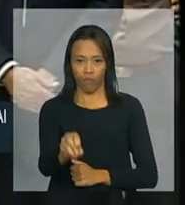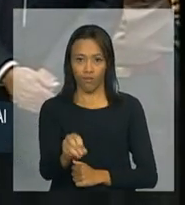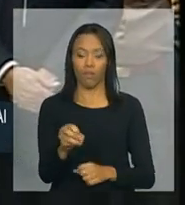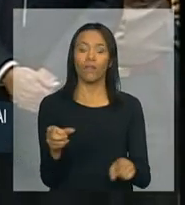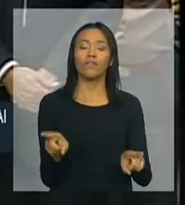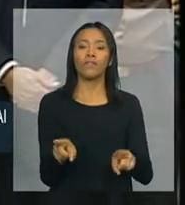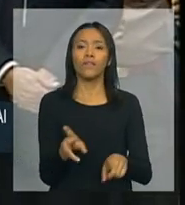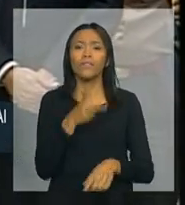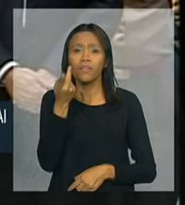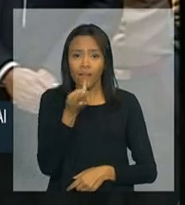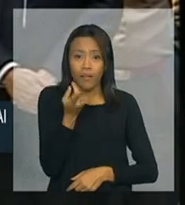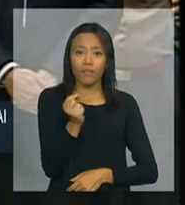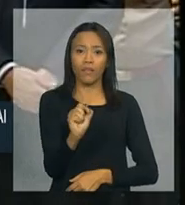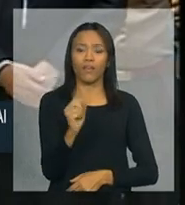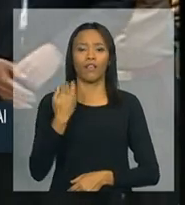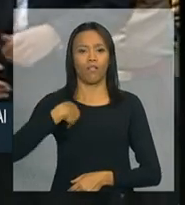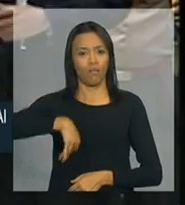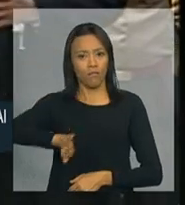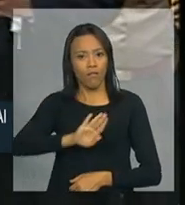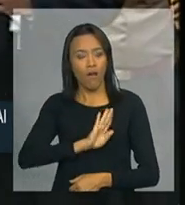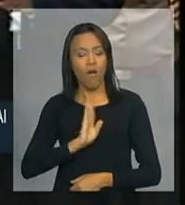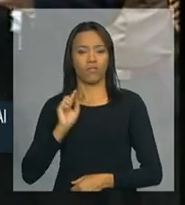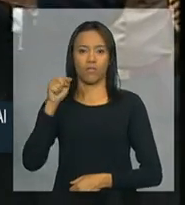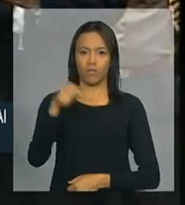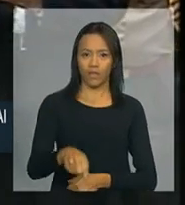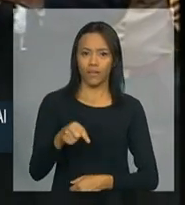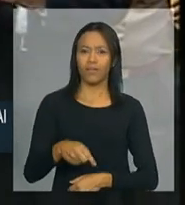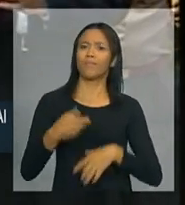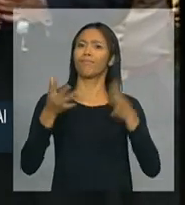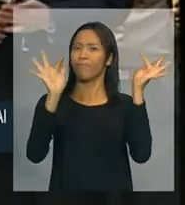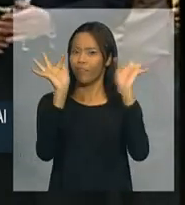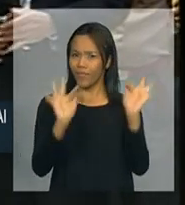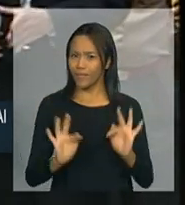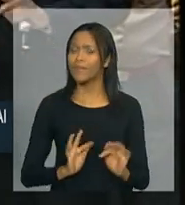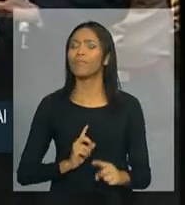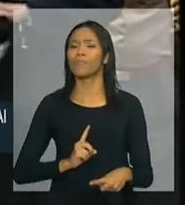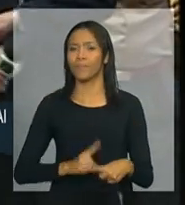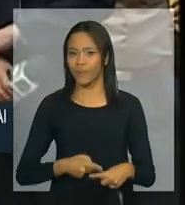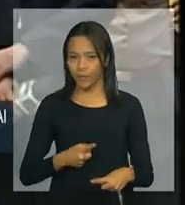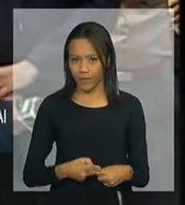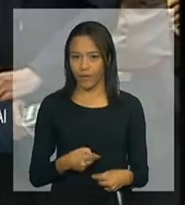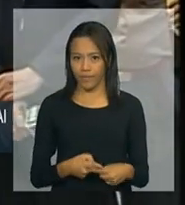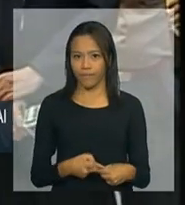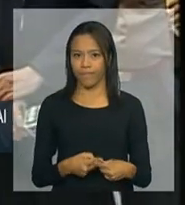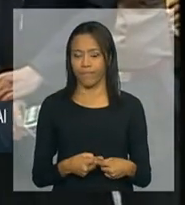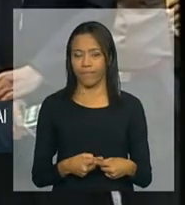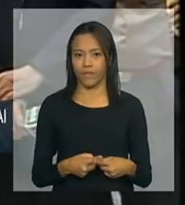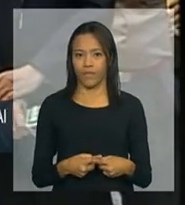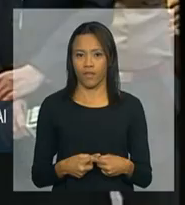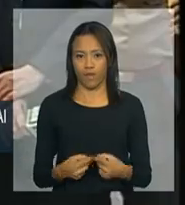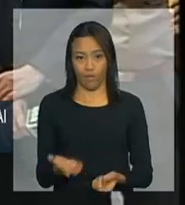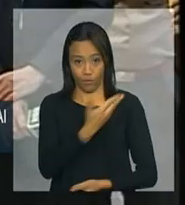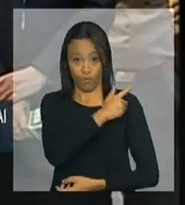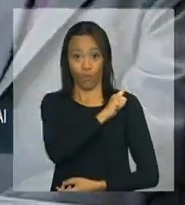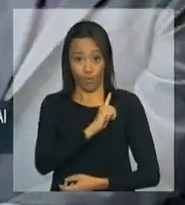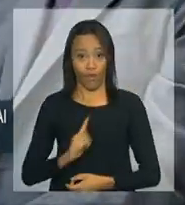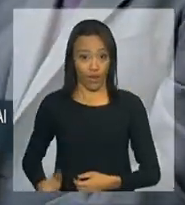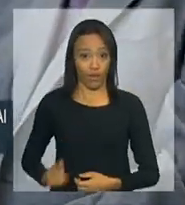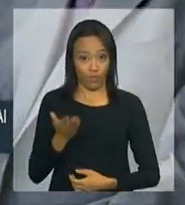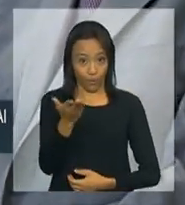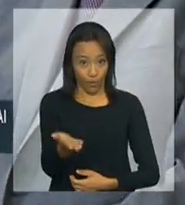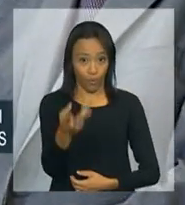e dizer que nós estamos aqui muito felizes. Sabe por quê? Governador Sérgio Cabral